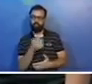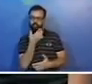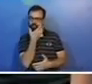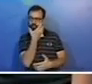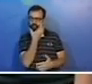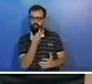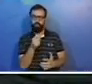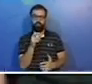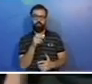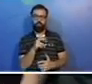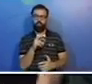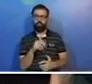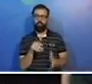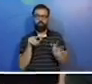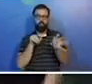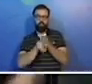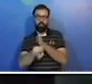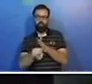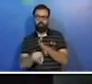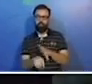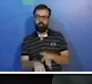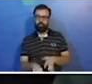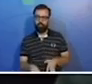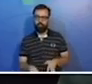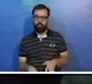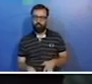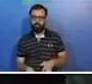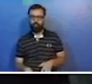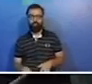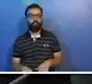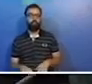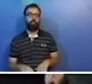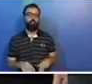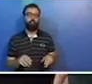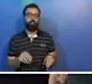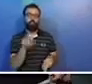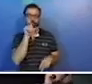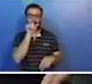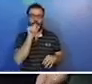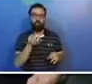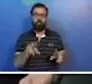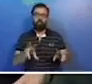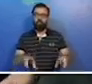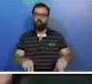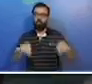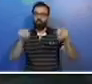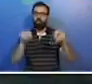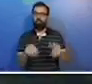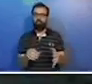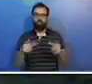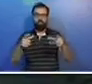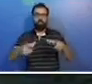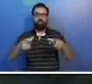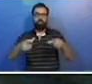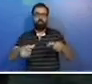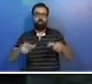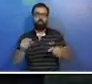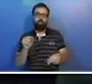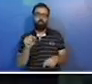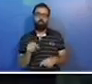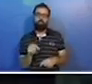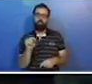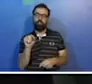E a pergunta C, que posição o gavião ocupa nas várias cadeias alimentares que você detectou? Perguntou só do